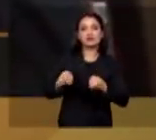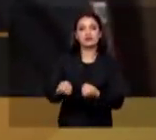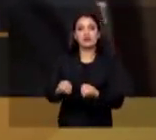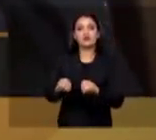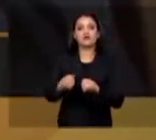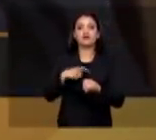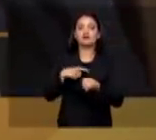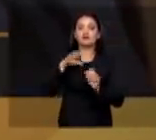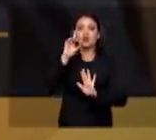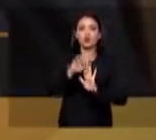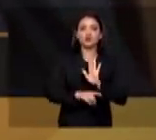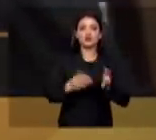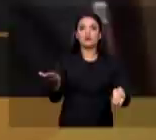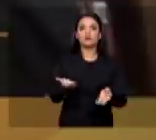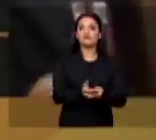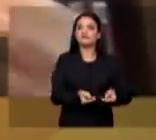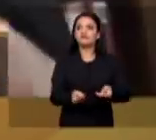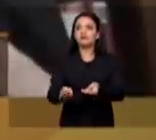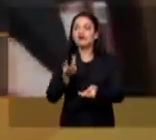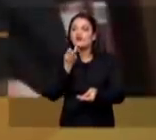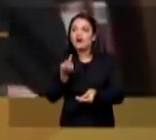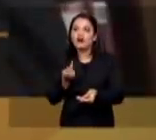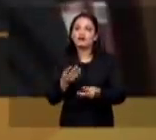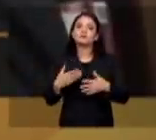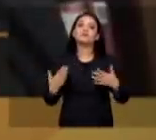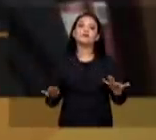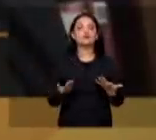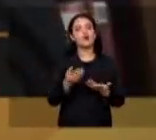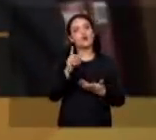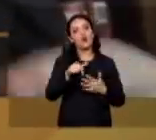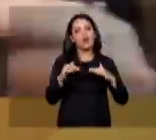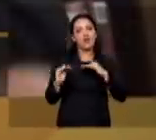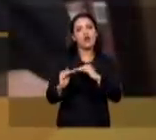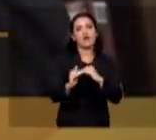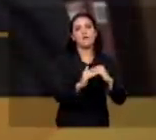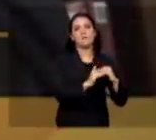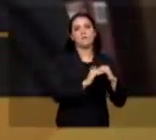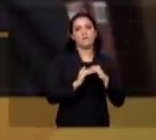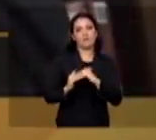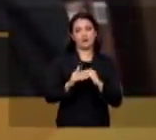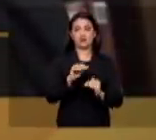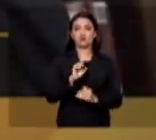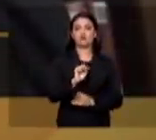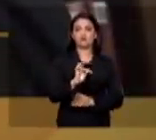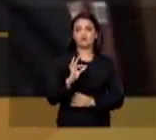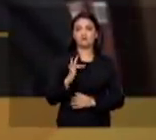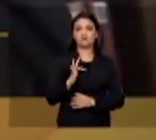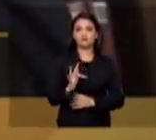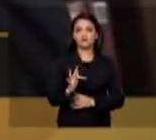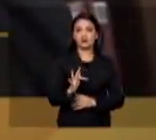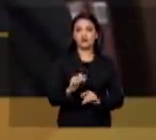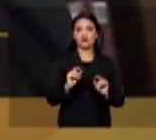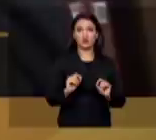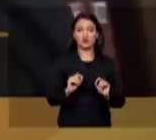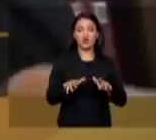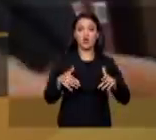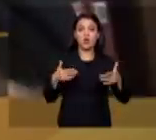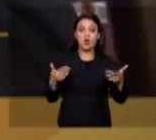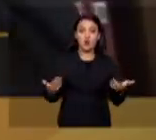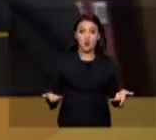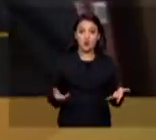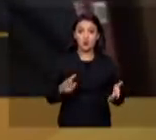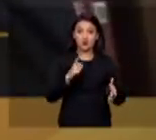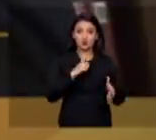frequência e tem sido até um padrão por parte do Supremo Tribunal Federal. Quando nós deslocamos certos processos